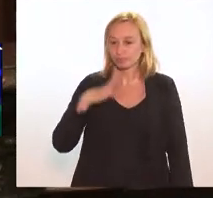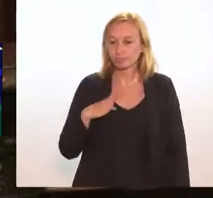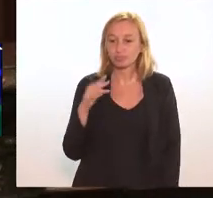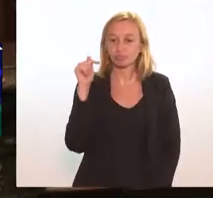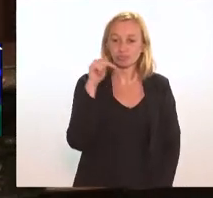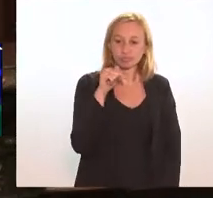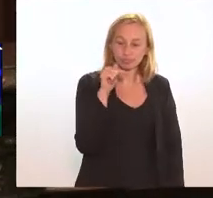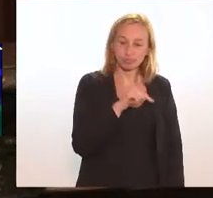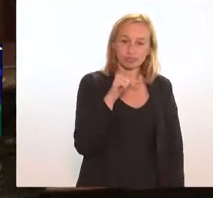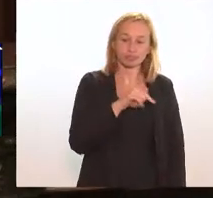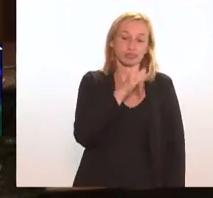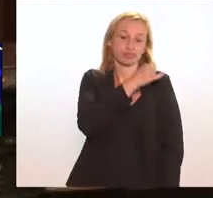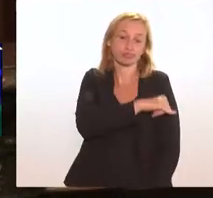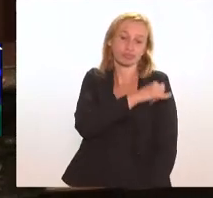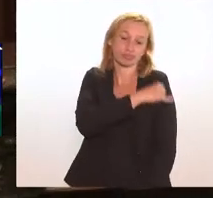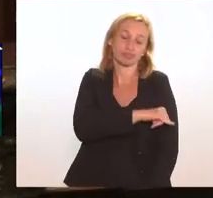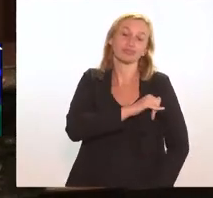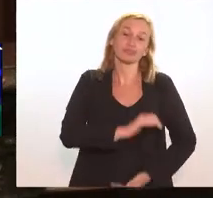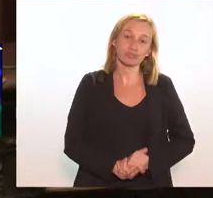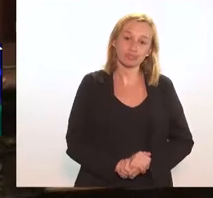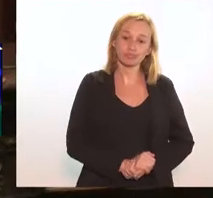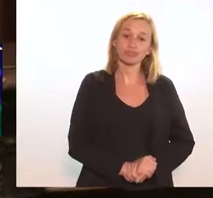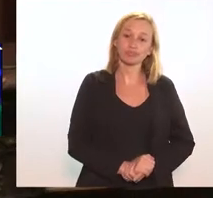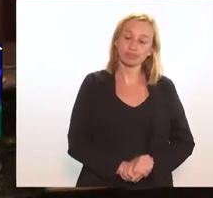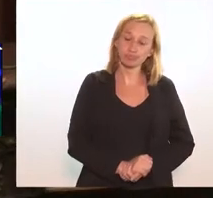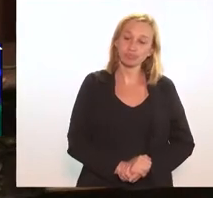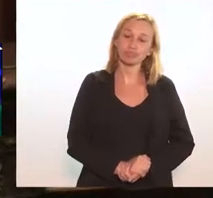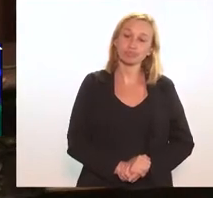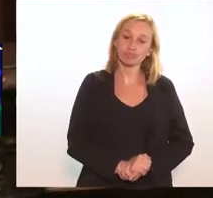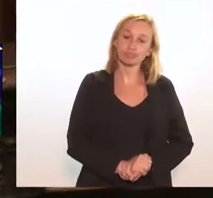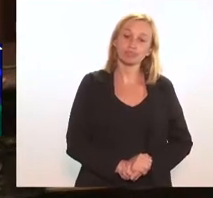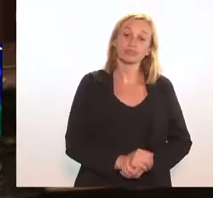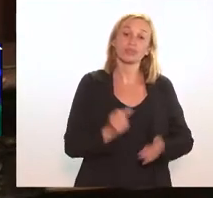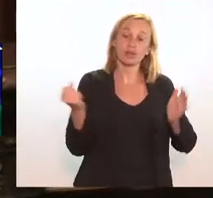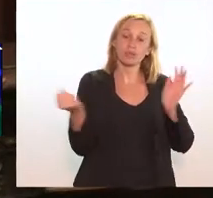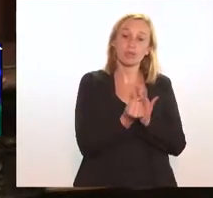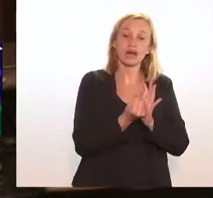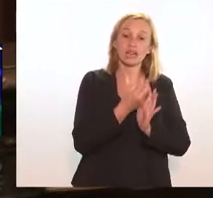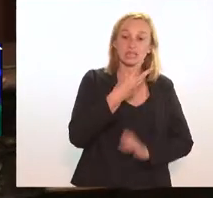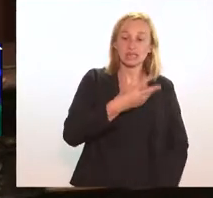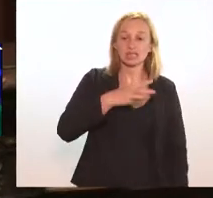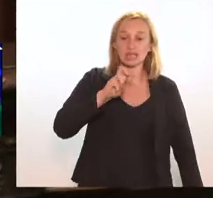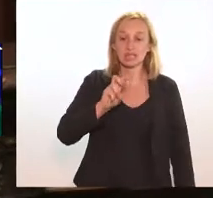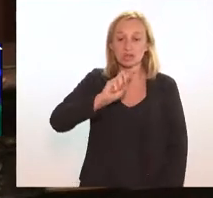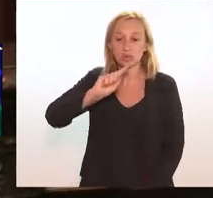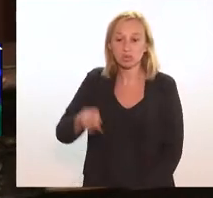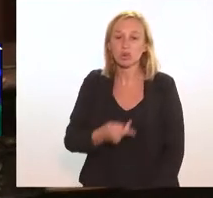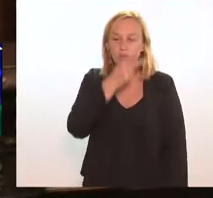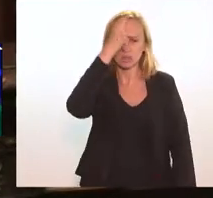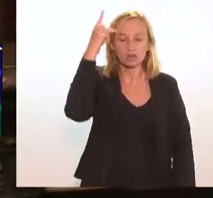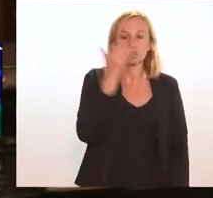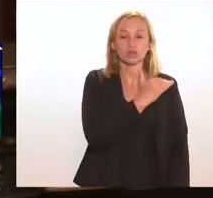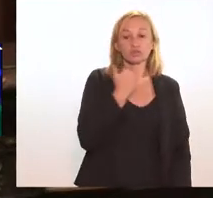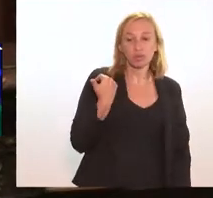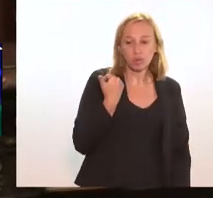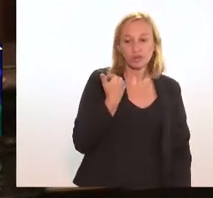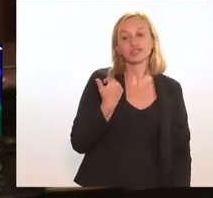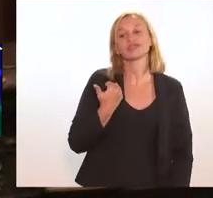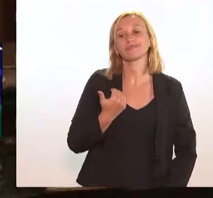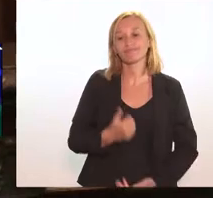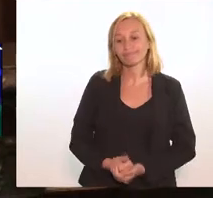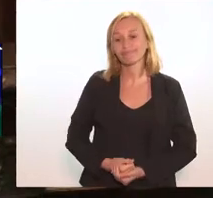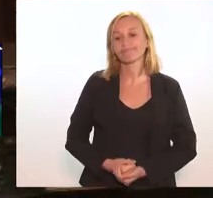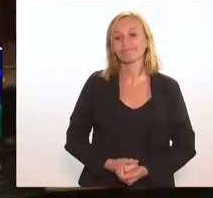Rio de Janeiro, ultrapassamos a marca de 35 mil pessoas mortas em decorrência da